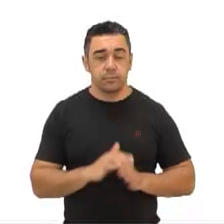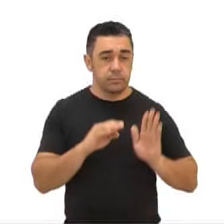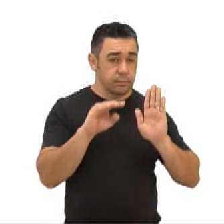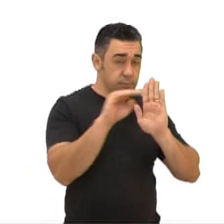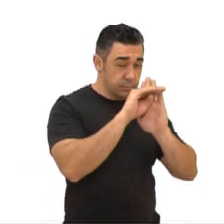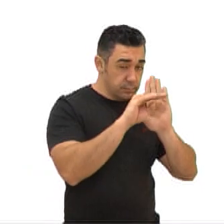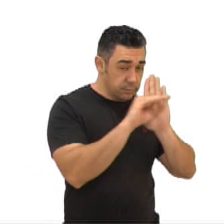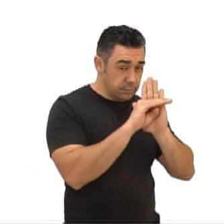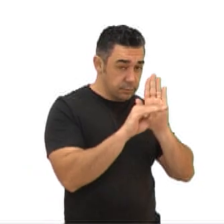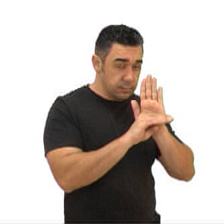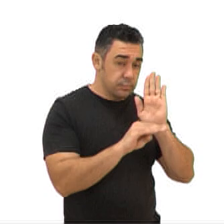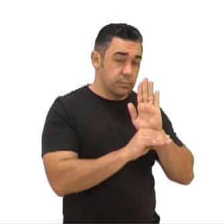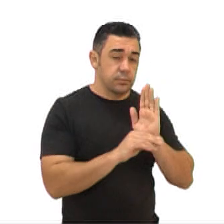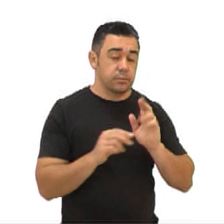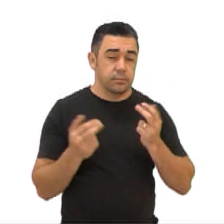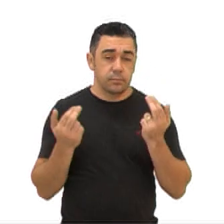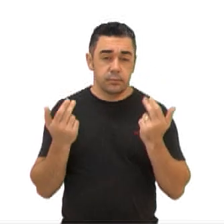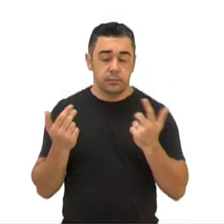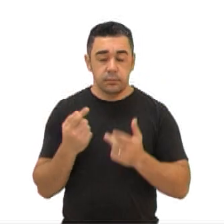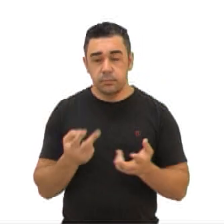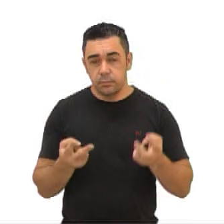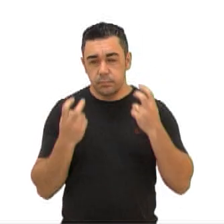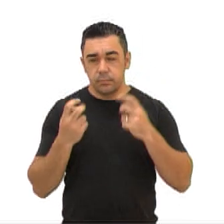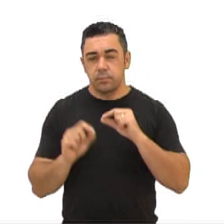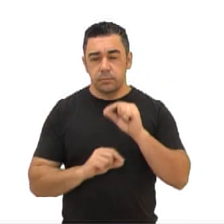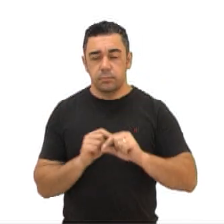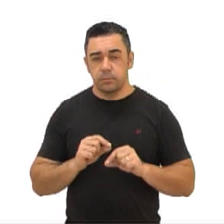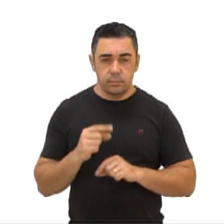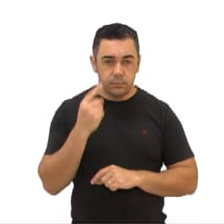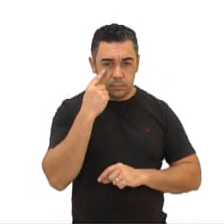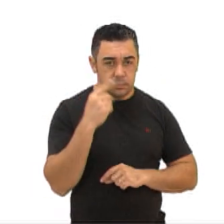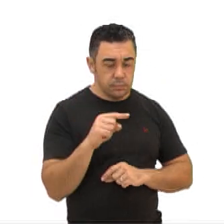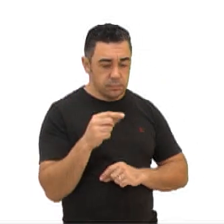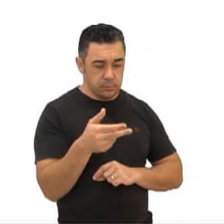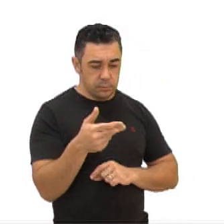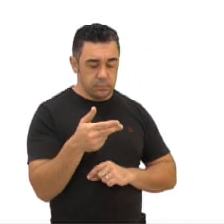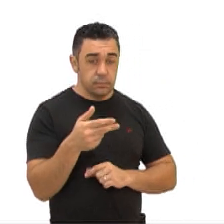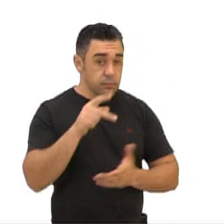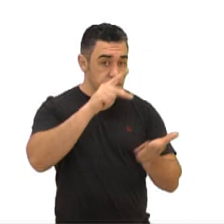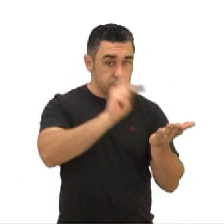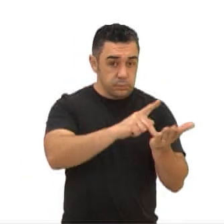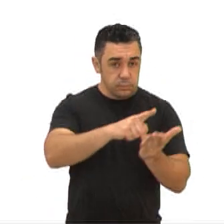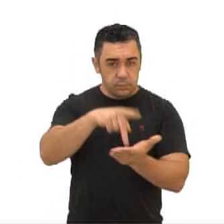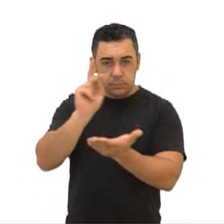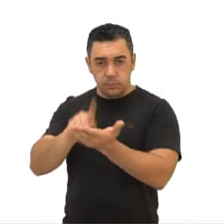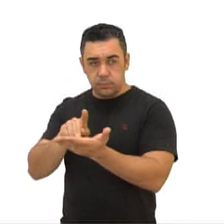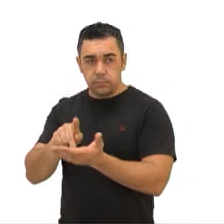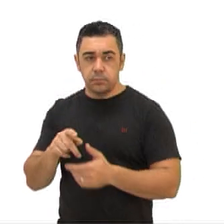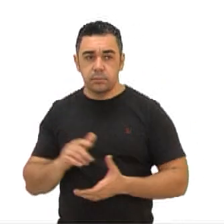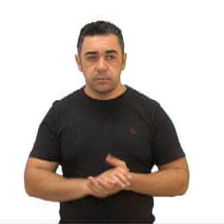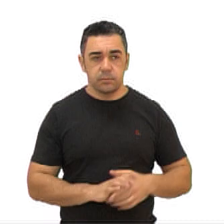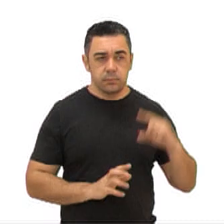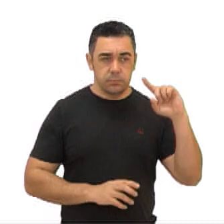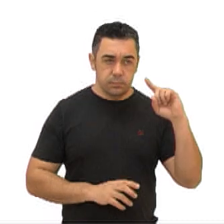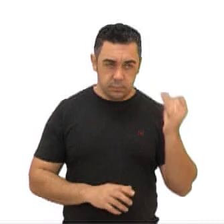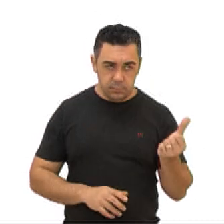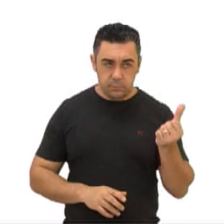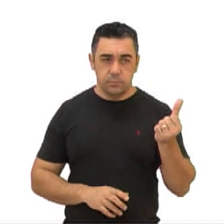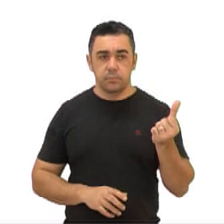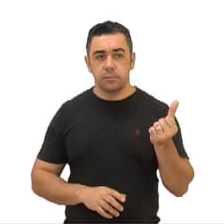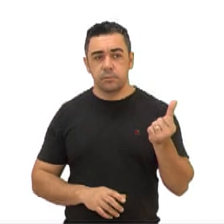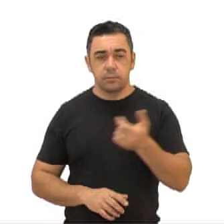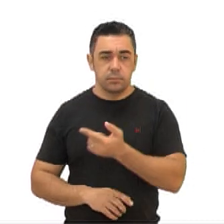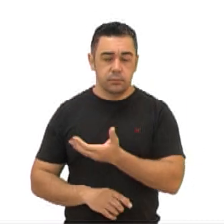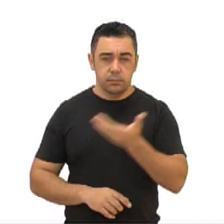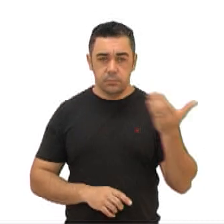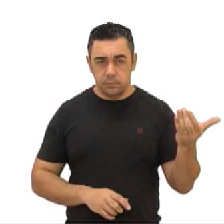Propriedade de igualdade. Observe que essas igualdades são sempre verdadeiras. 16 do